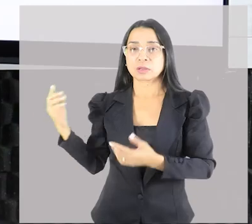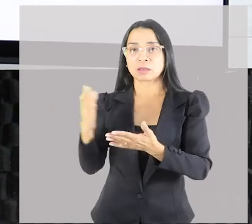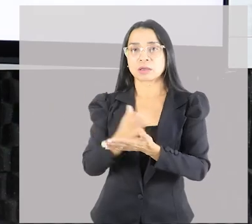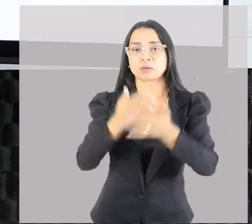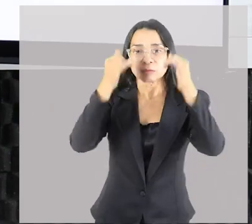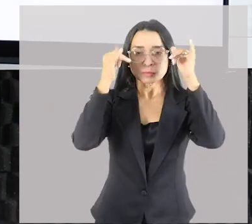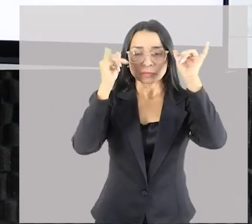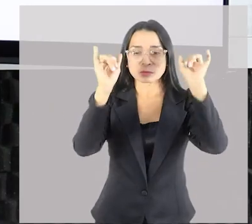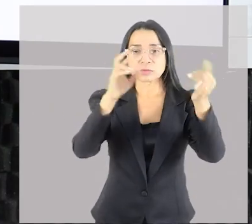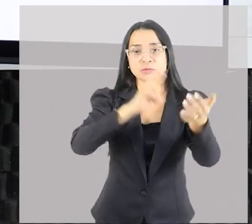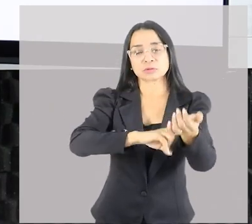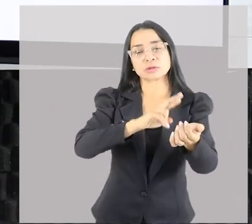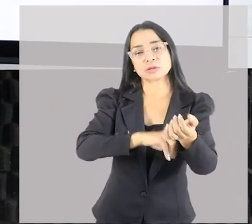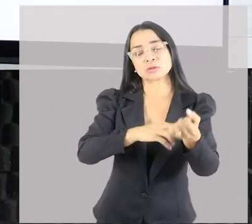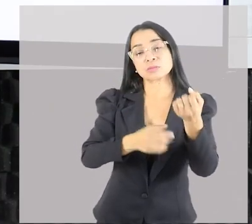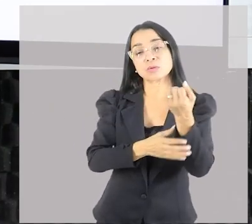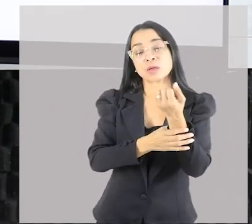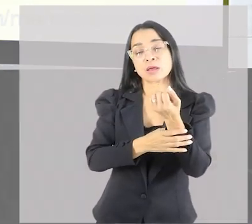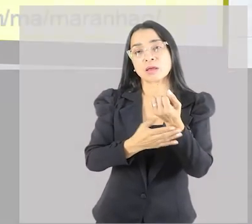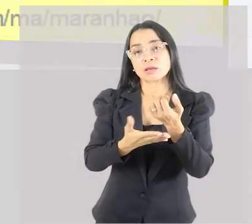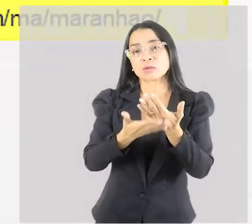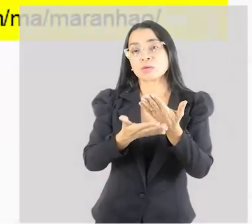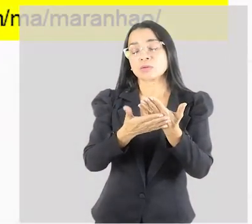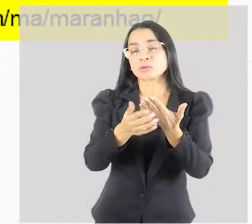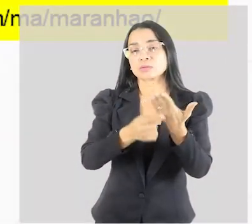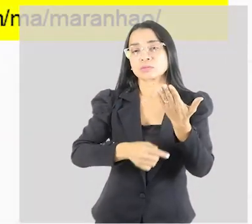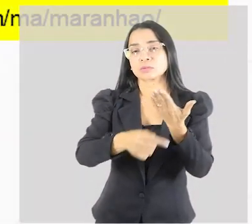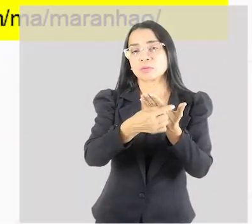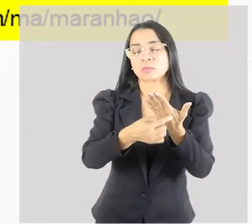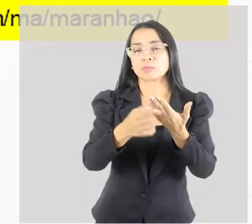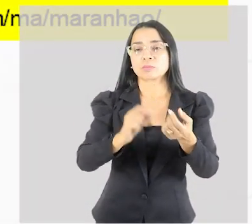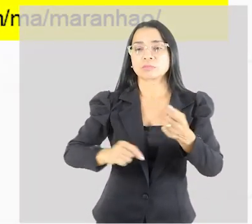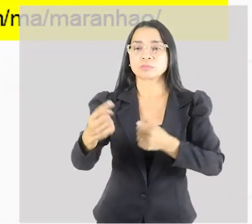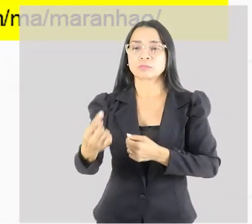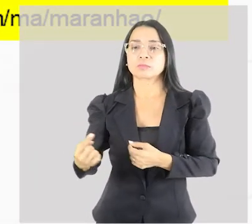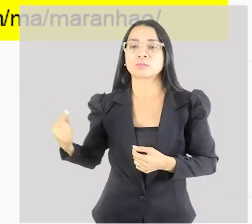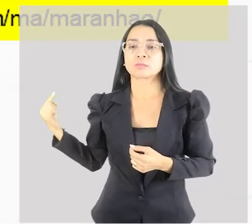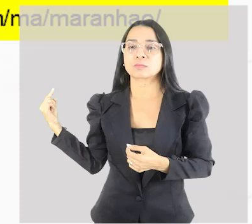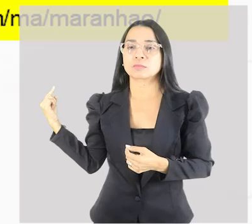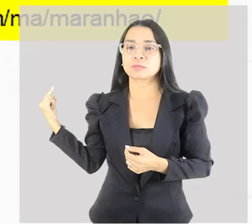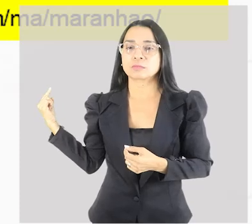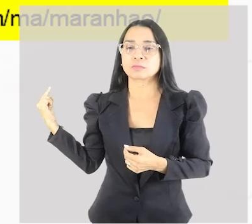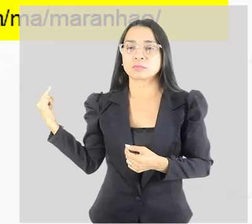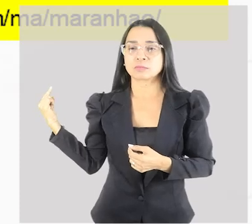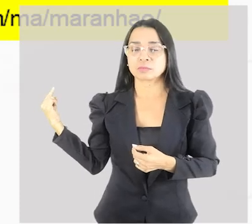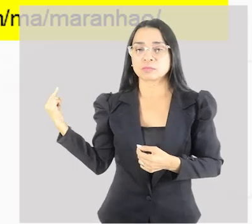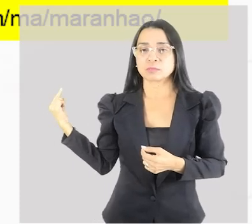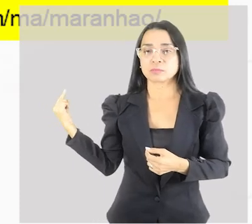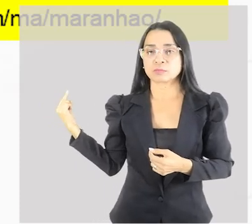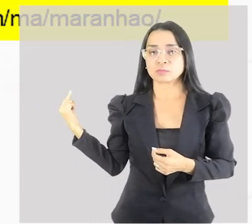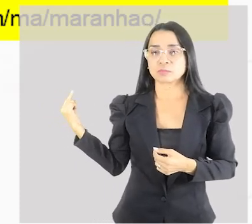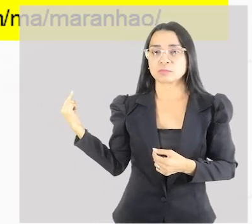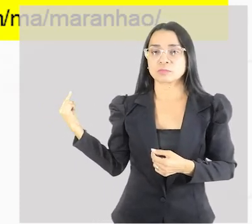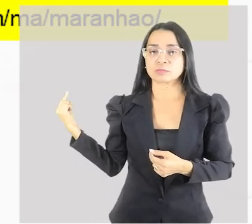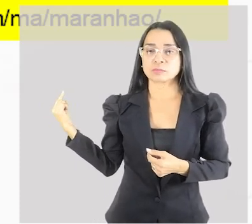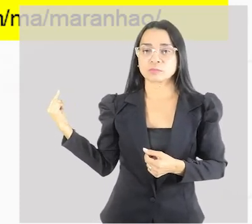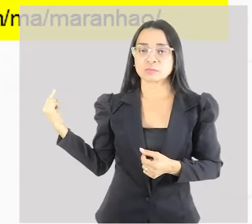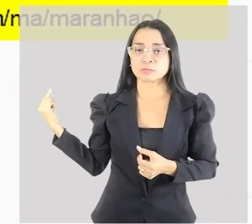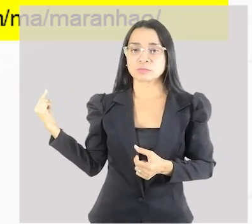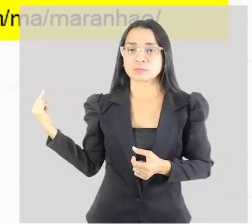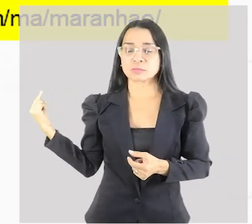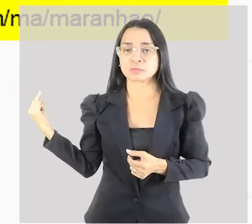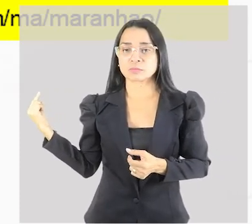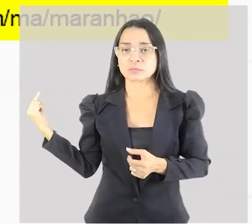de sotaque de costa de mão. São divididos em tapuias, tocadores e vaqueiros, de cordão e campeadores,